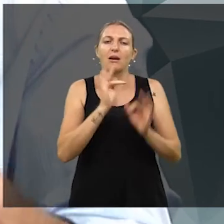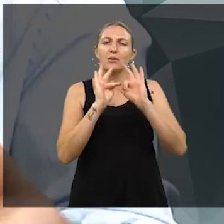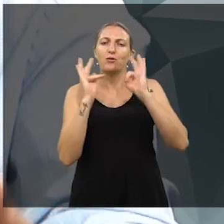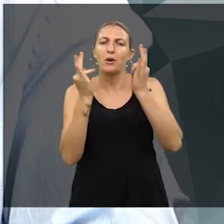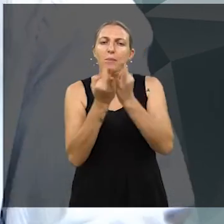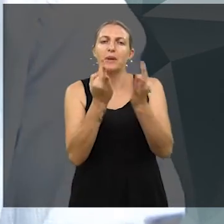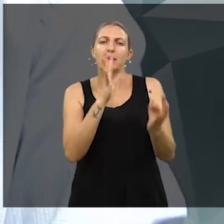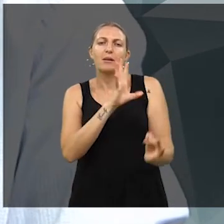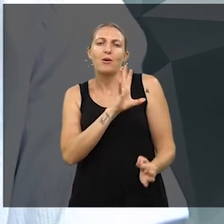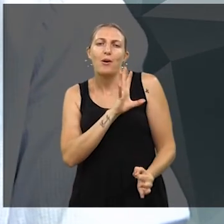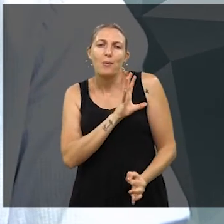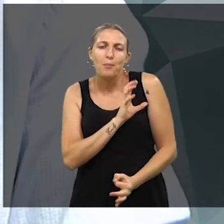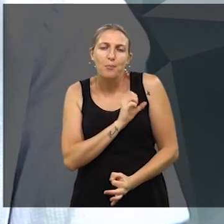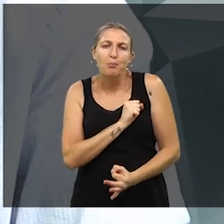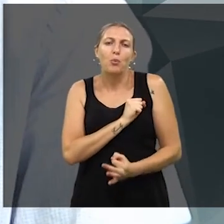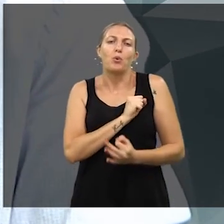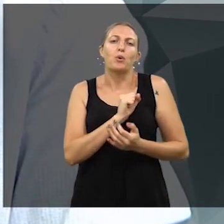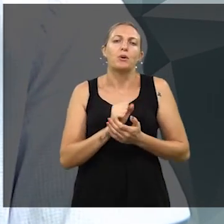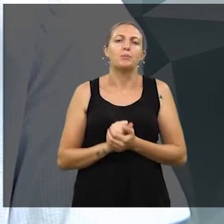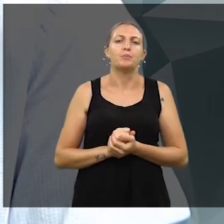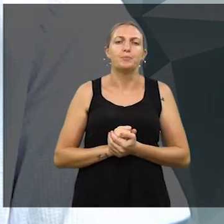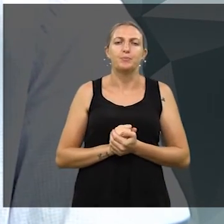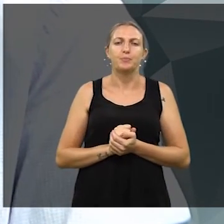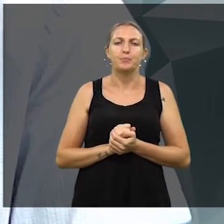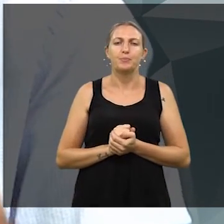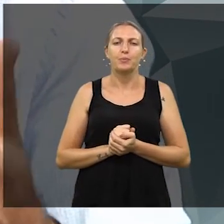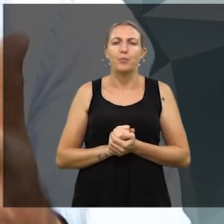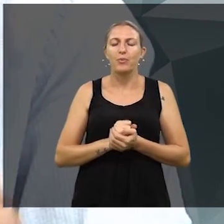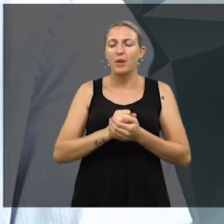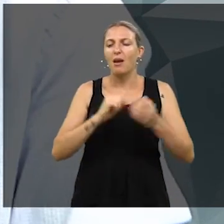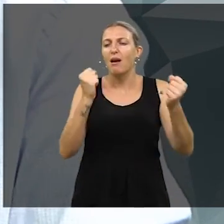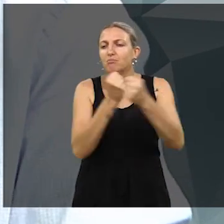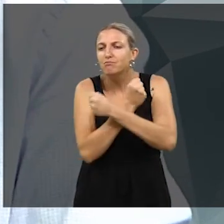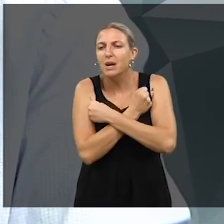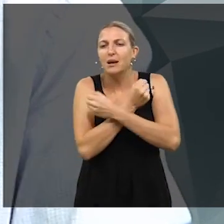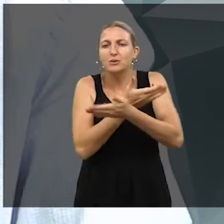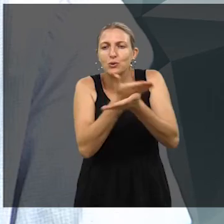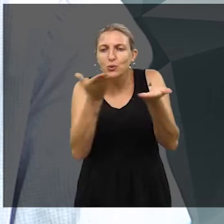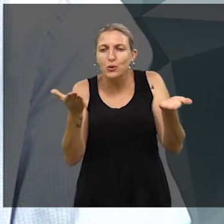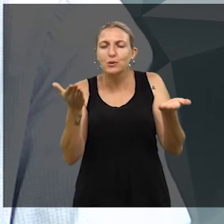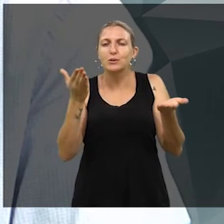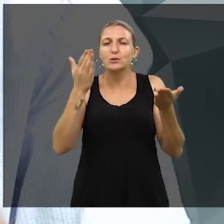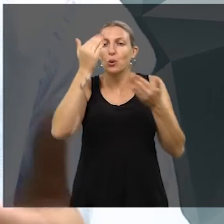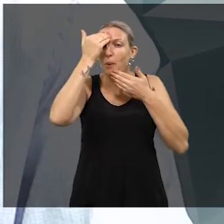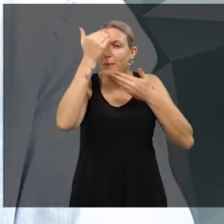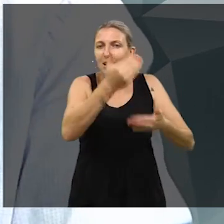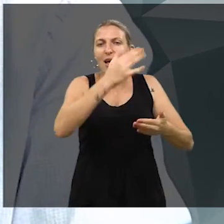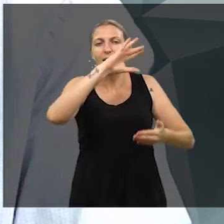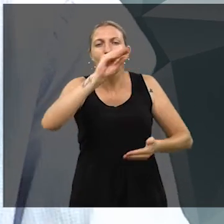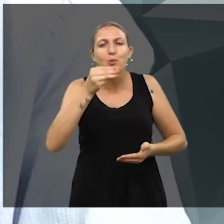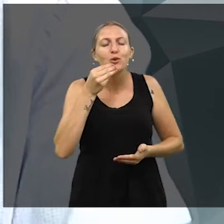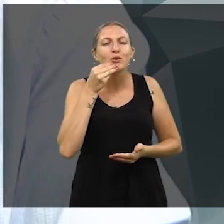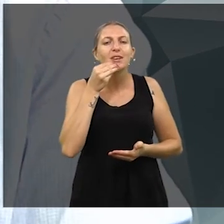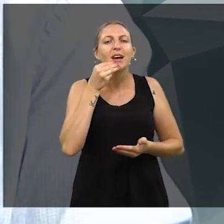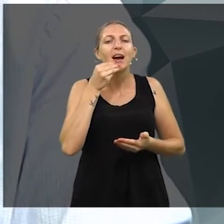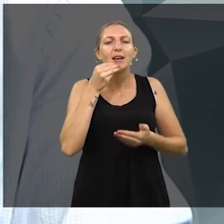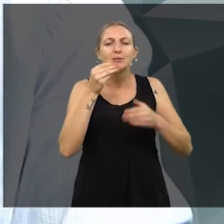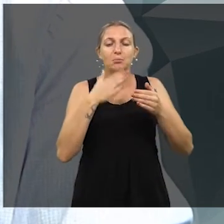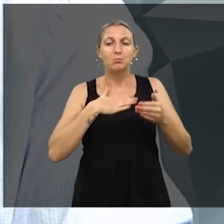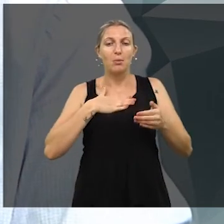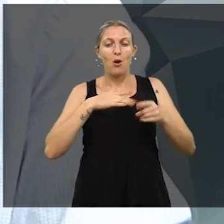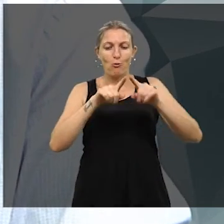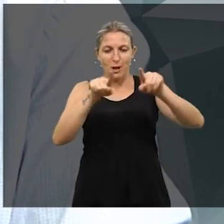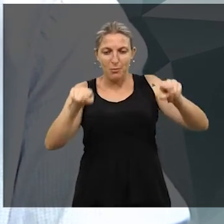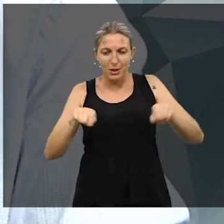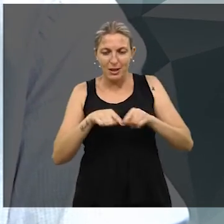a consideração por aquilo que a gente desenvolve no nosso dia a dia. Então, um grande abraço a todos, obrigado pela oportunidade e sempre à disposição, o gabinete está